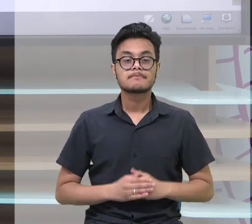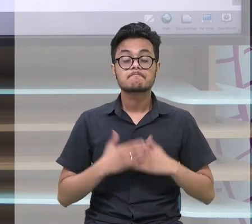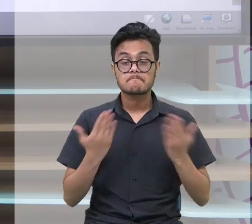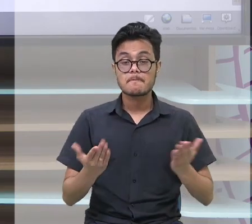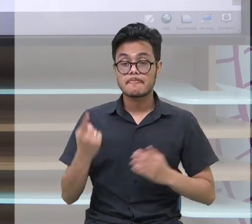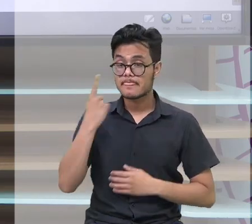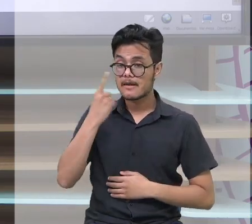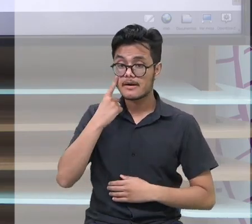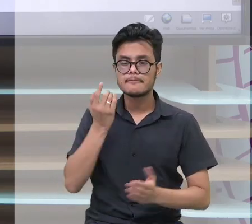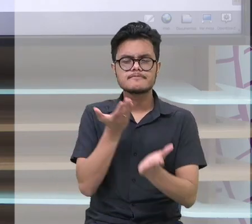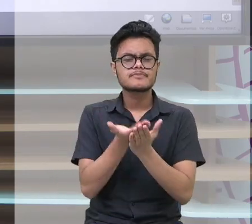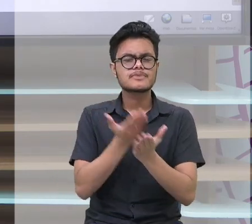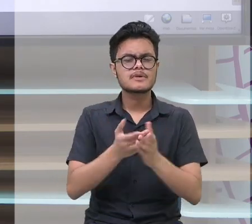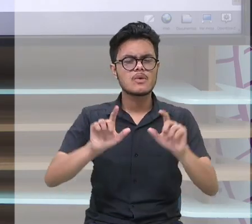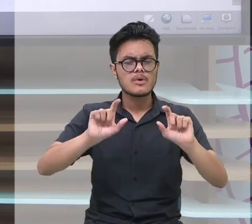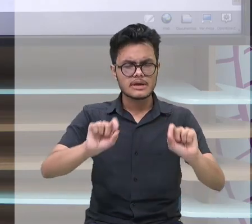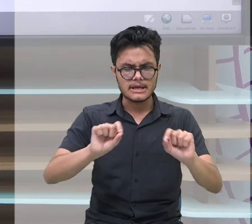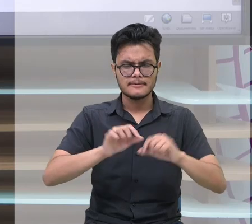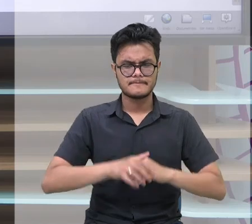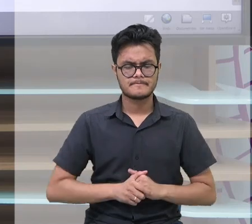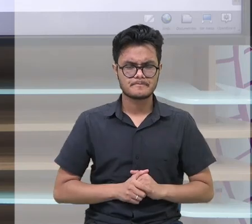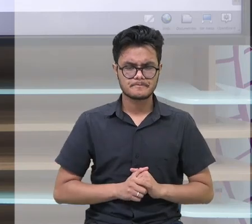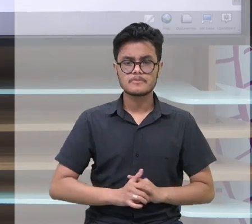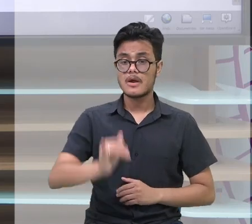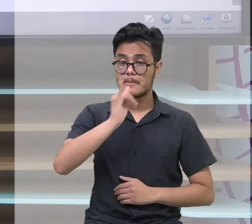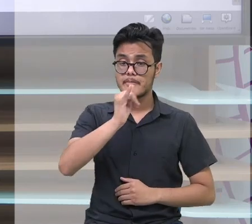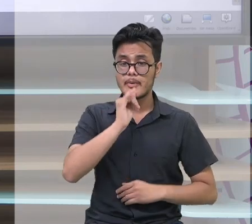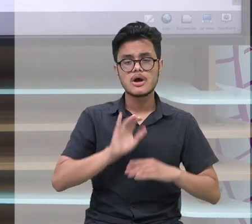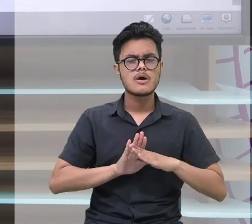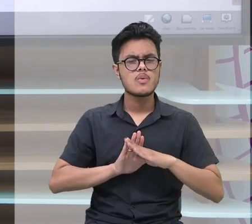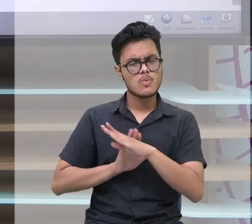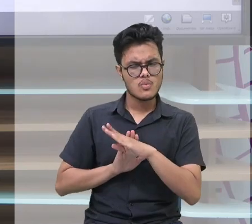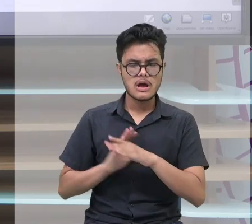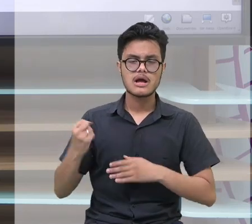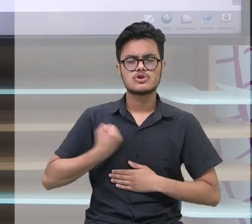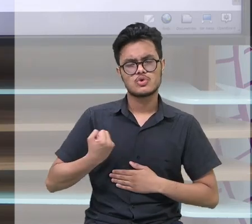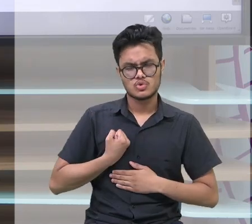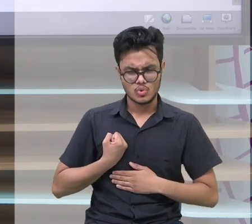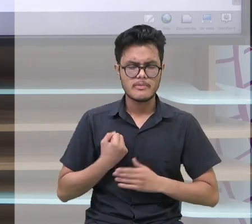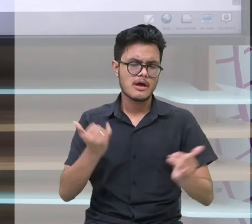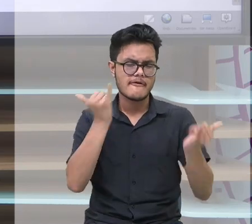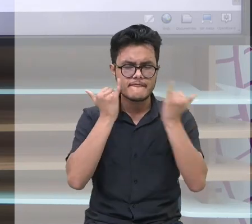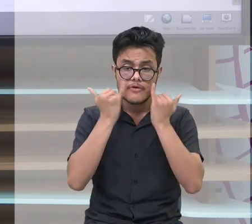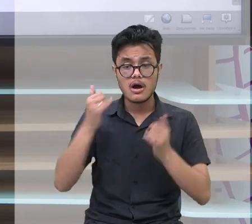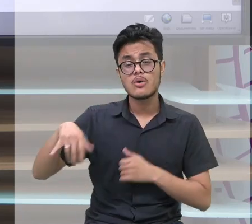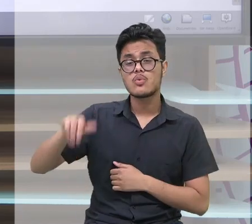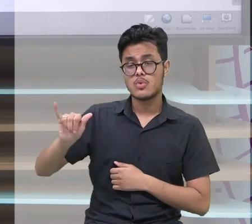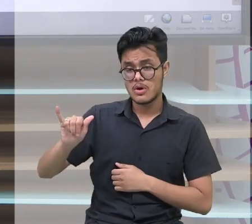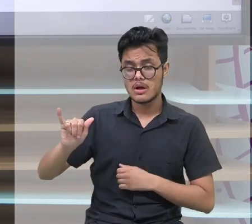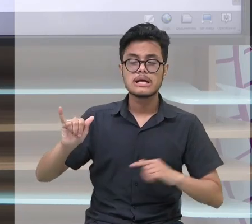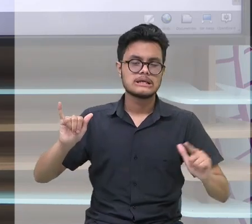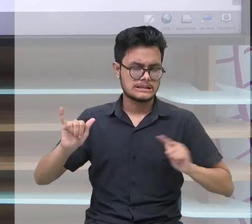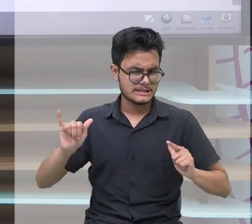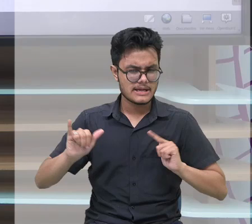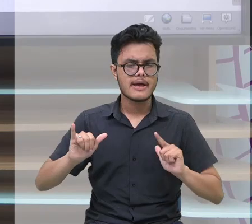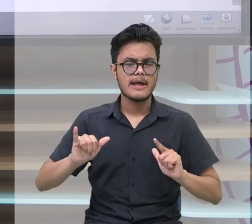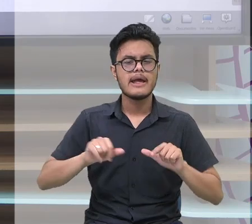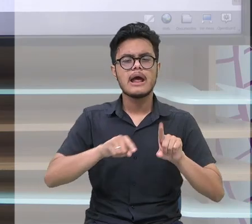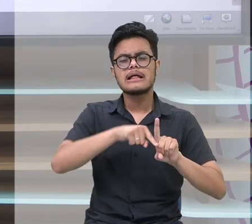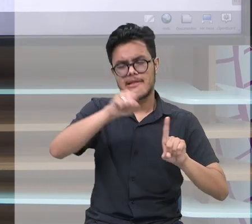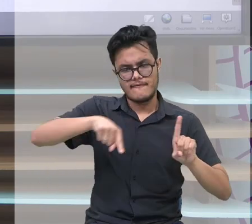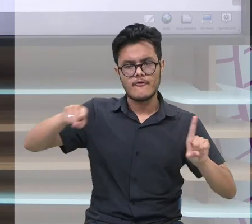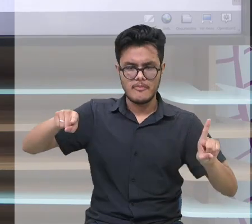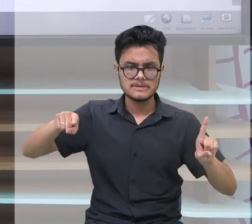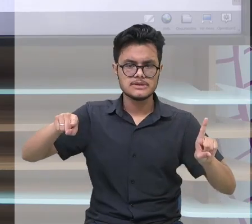Observem que esse salto nos valores de y, ele vai refletir lá no gráfico, quando a gente